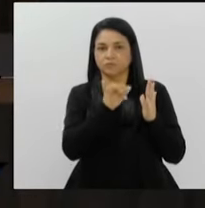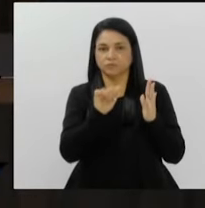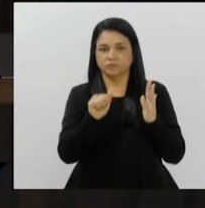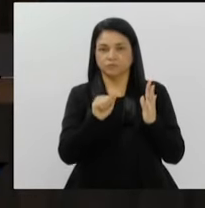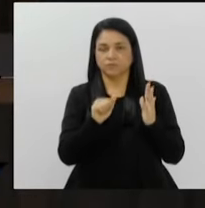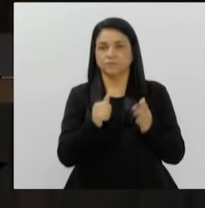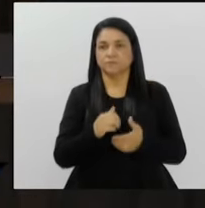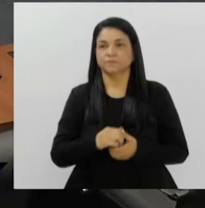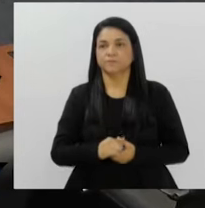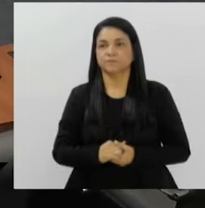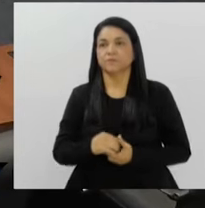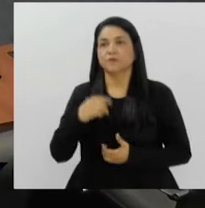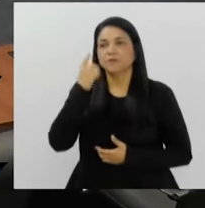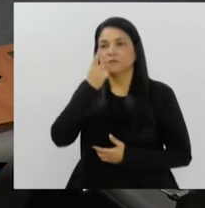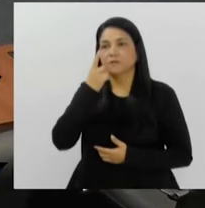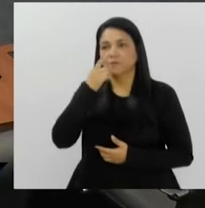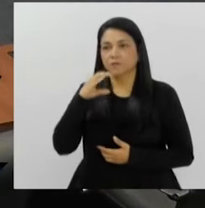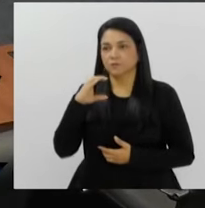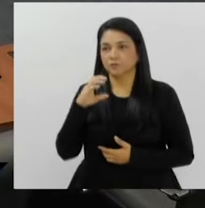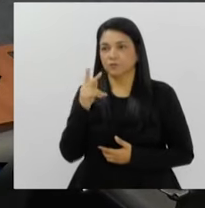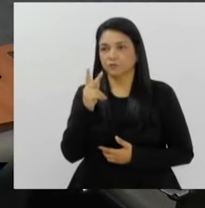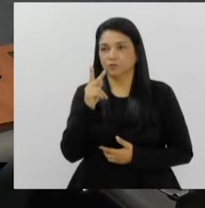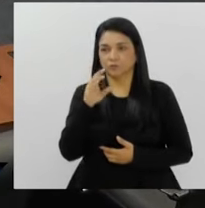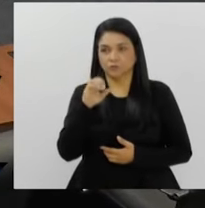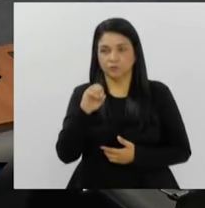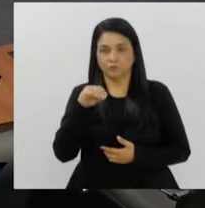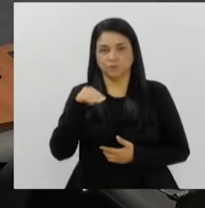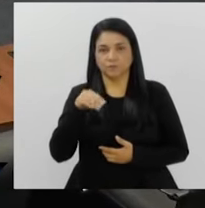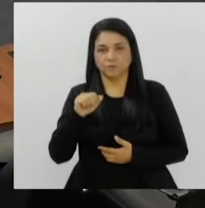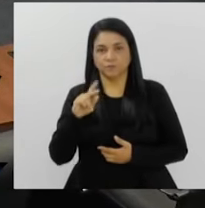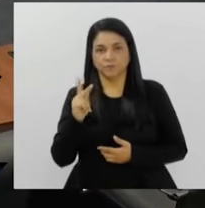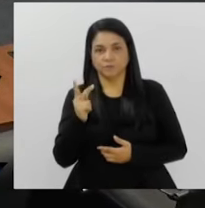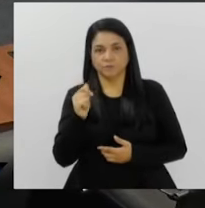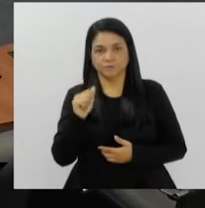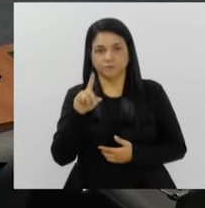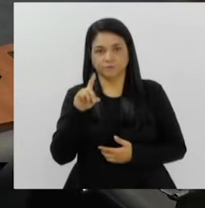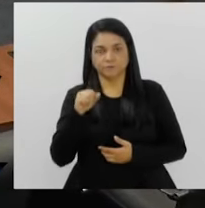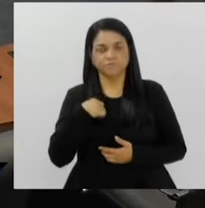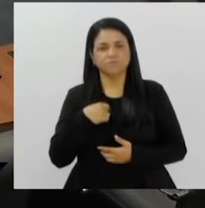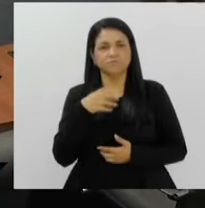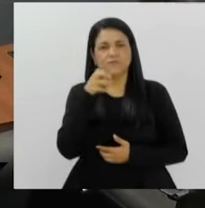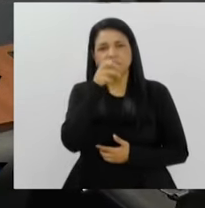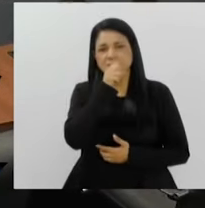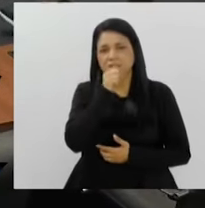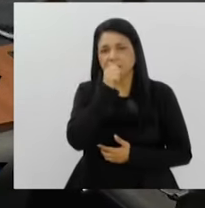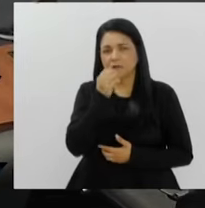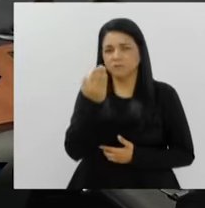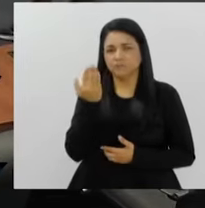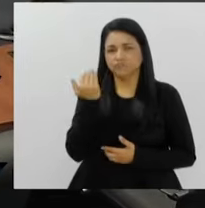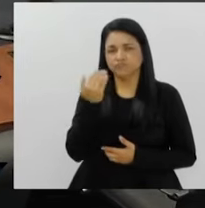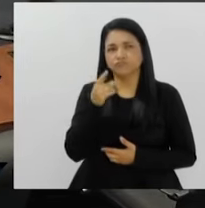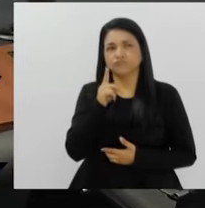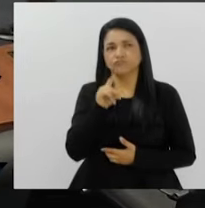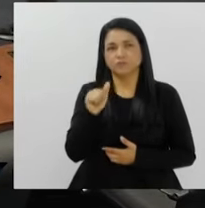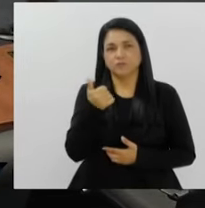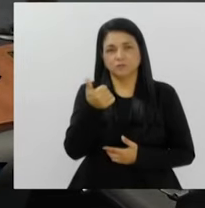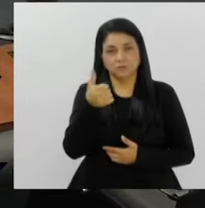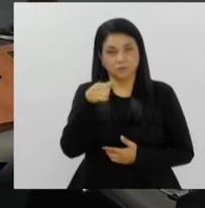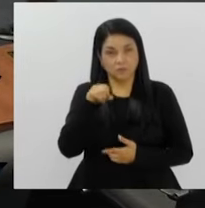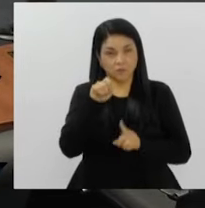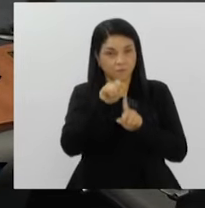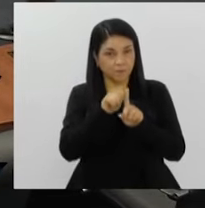Senhor presidente, deputado Chico Machado, por favor. Senhor presidente, no último sábado, dia 19 de